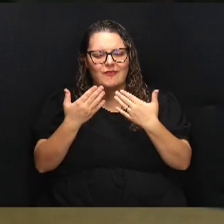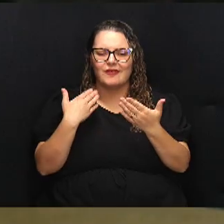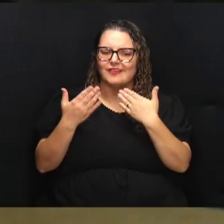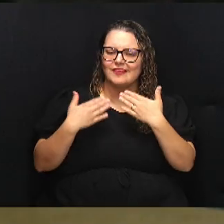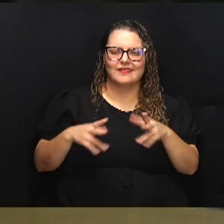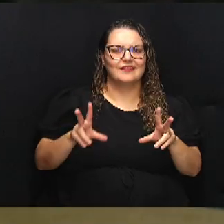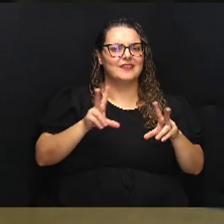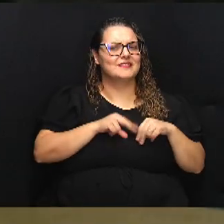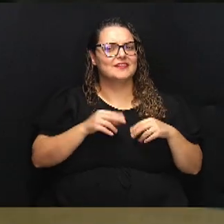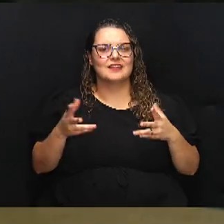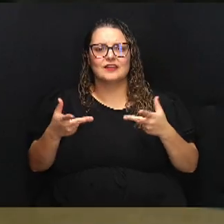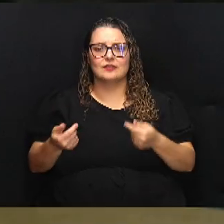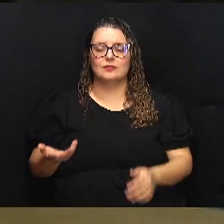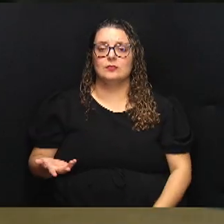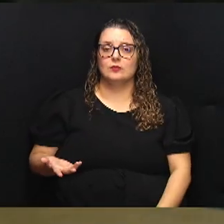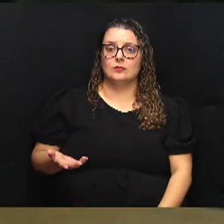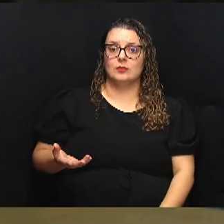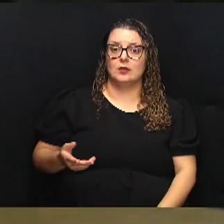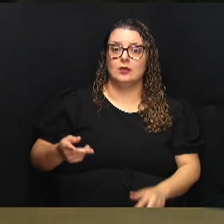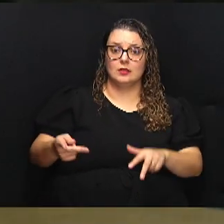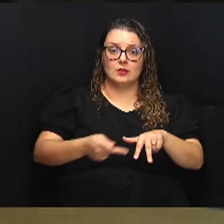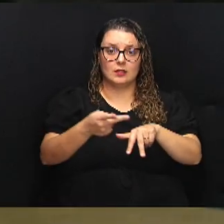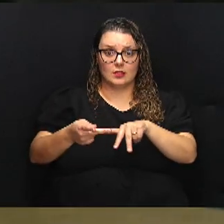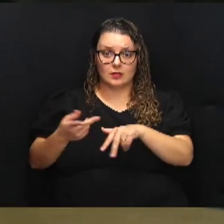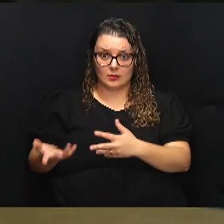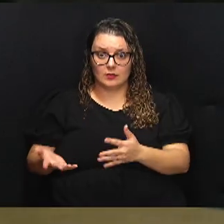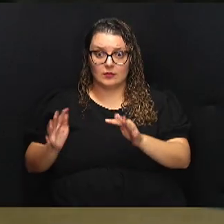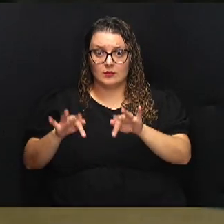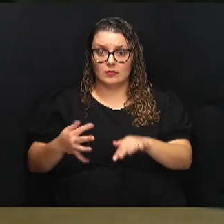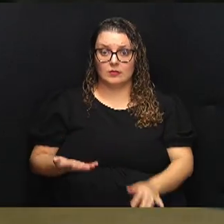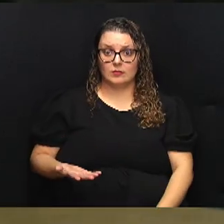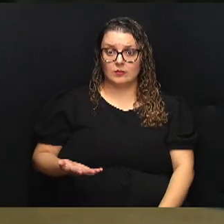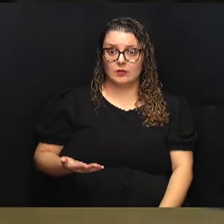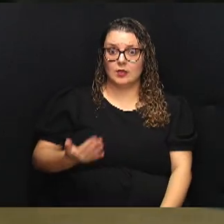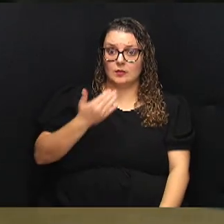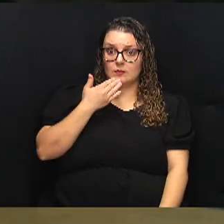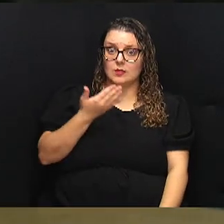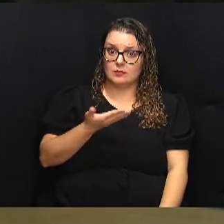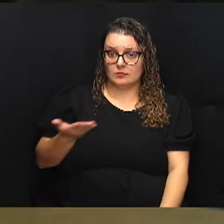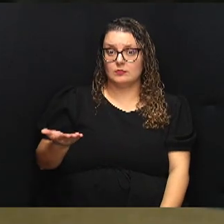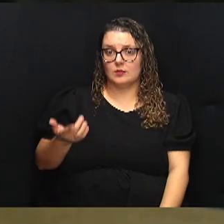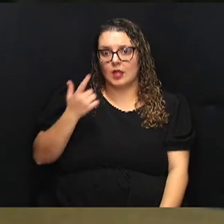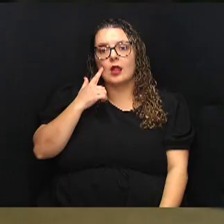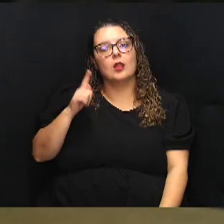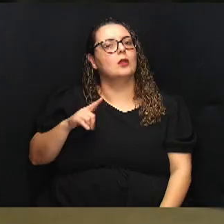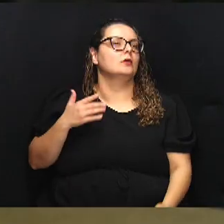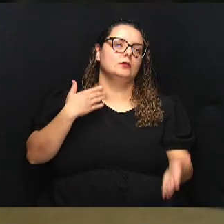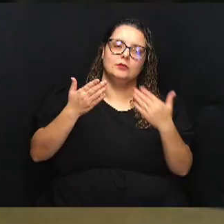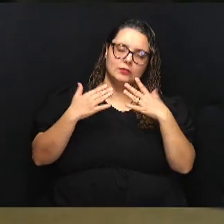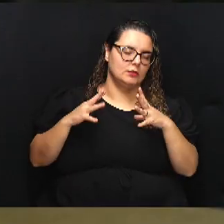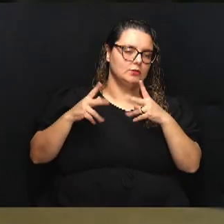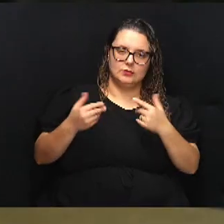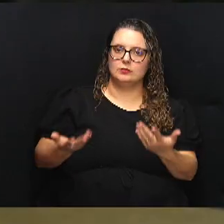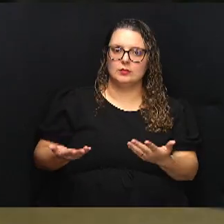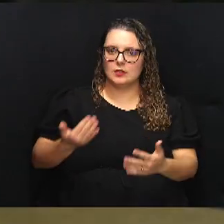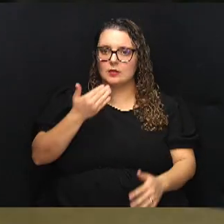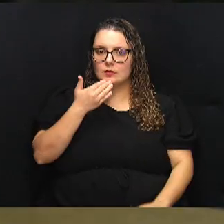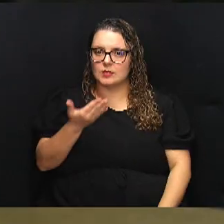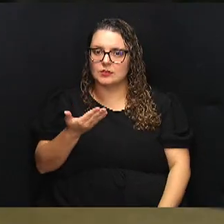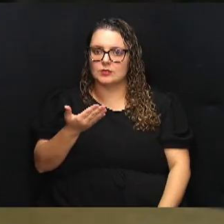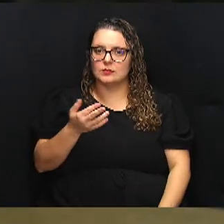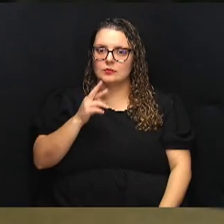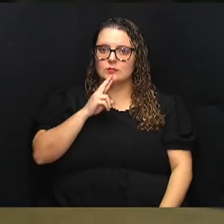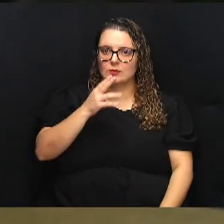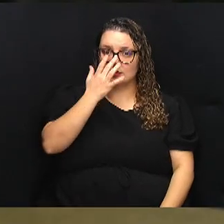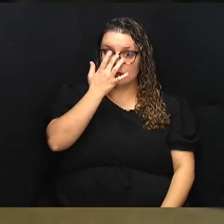gente, que maravilha. Então, para as considerações finais, eu vou pedir para vocês, claro que a gente já conversou tudo sobre, mas eu vou pedir para vocês responderem